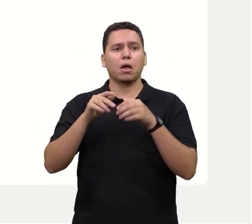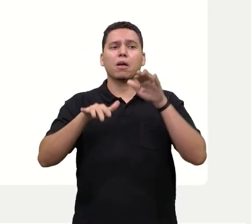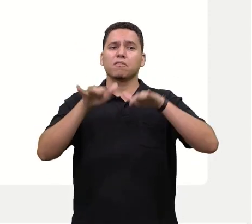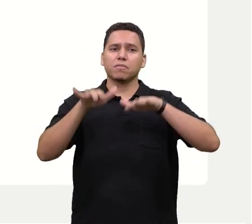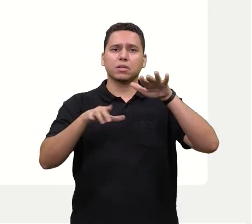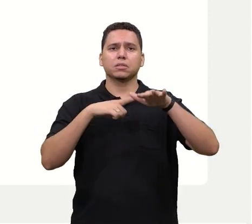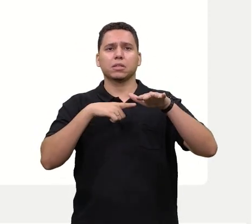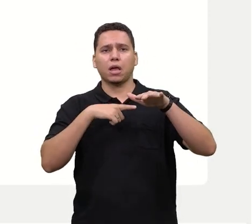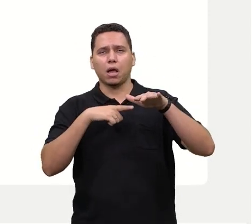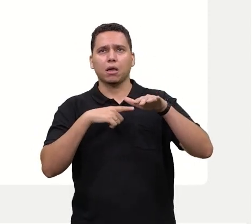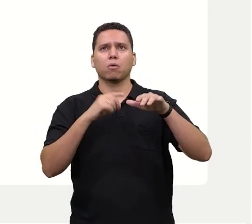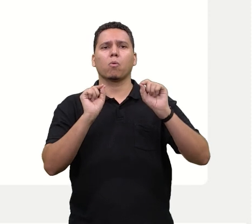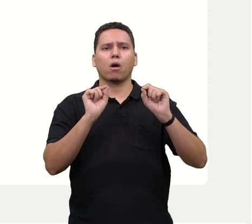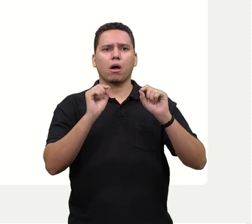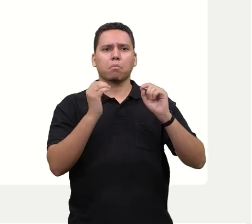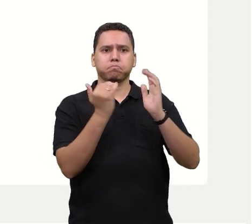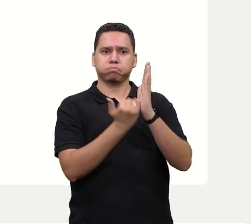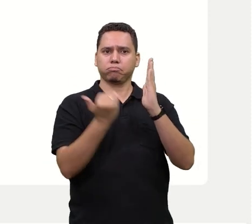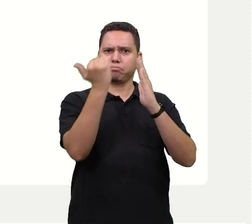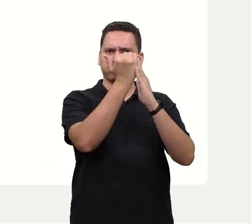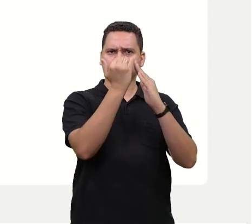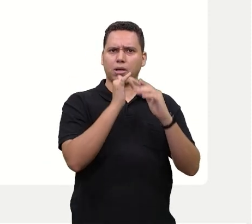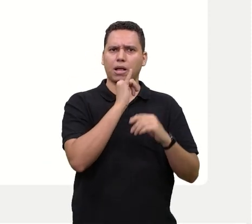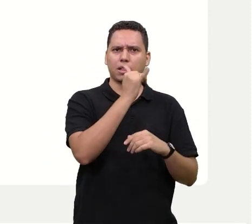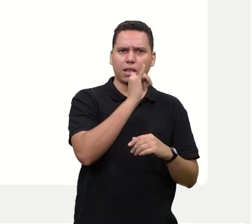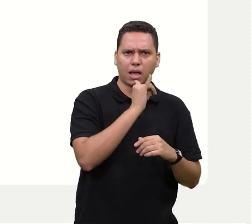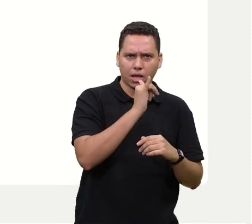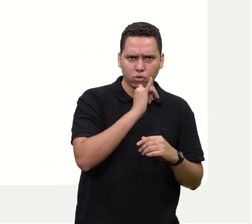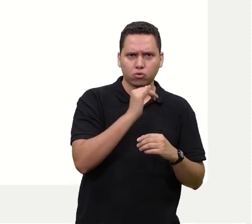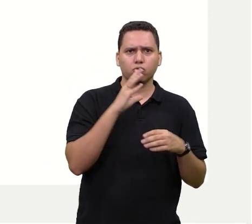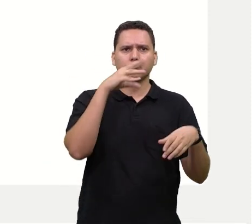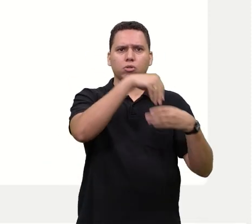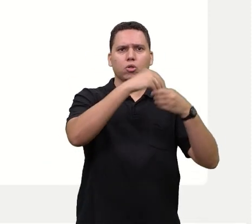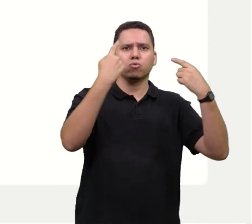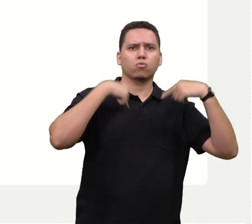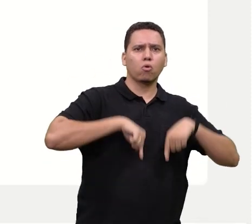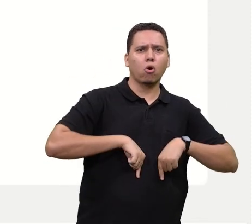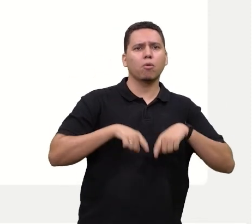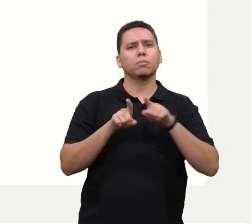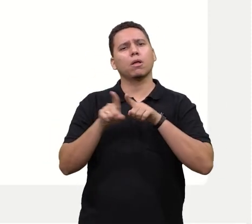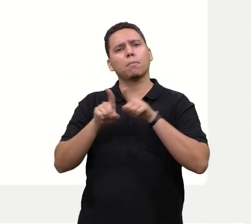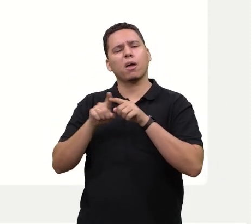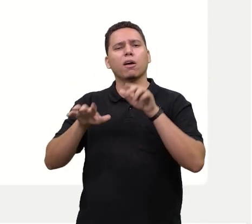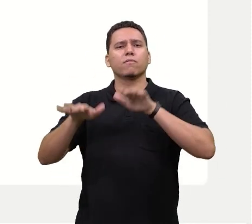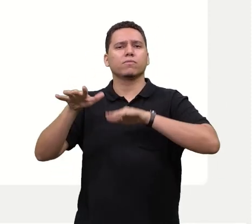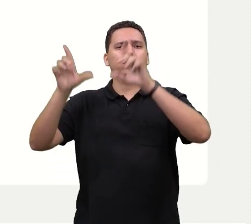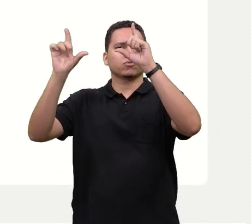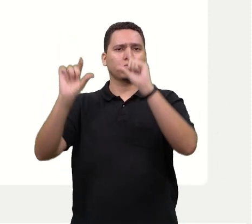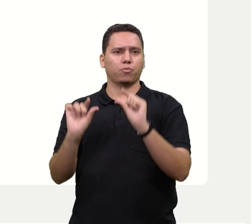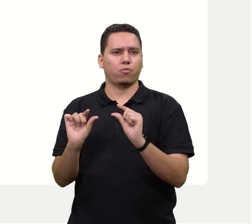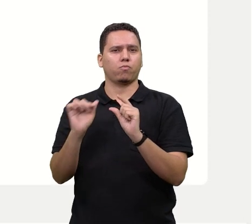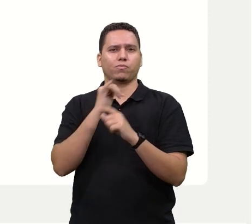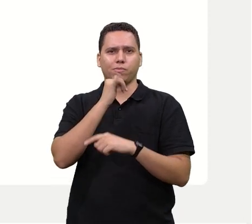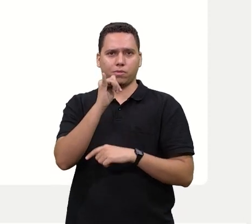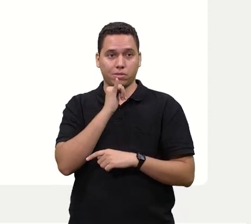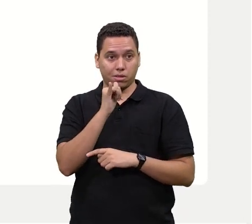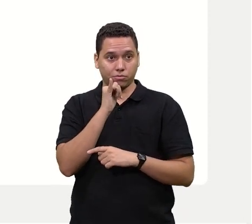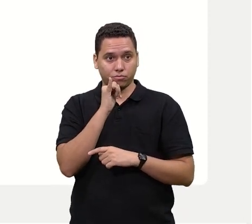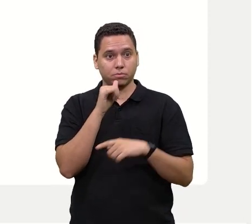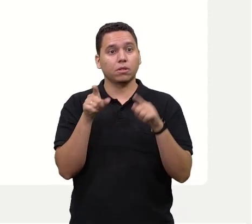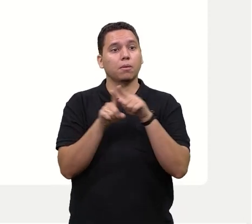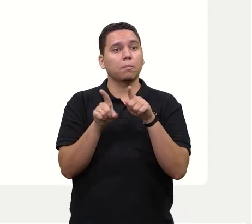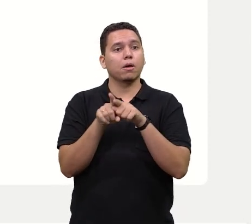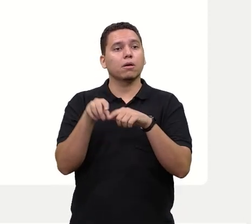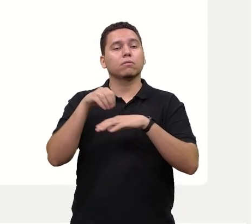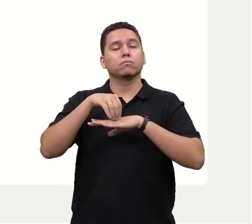negativo, o objeto, o corpo ganhando elétrons. Não esqueça isso, por favor. E um detalhe importante para vocês, dá para calcular a carga do corpo? Sim,